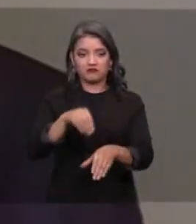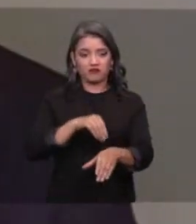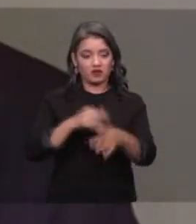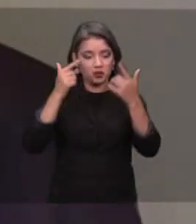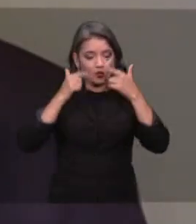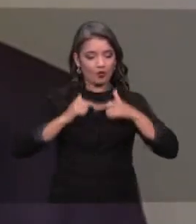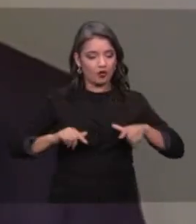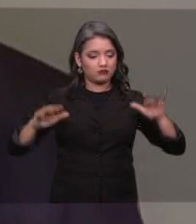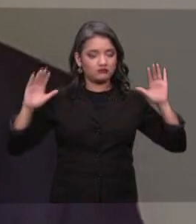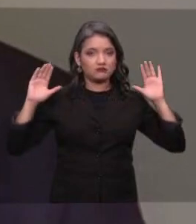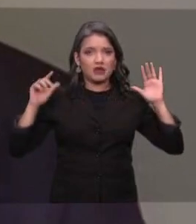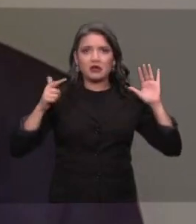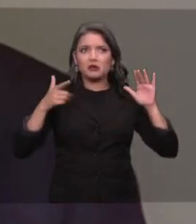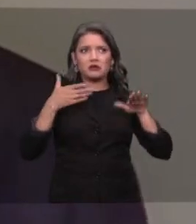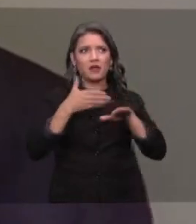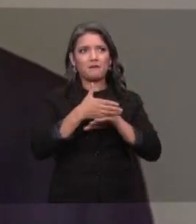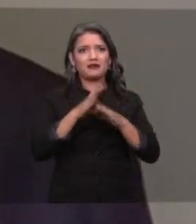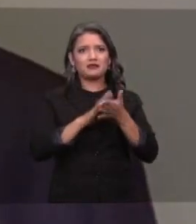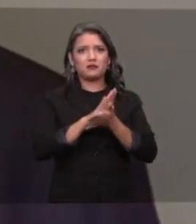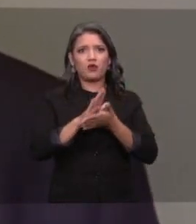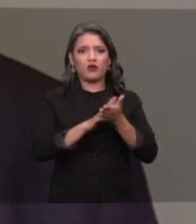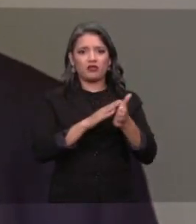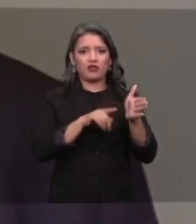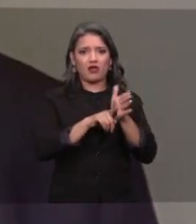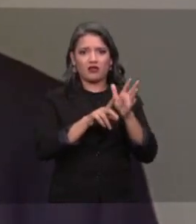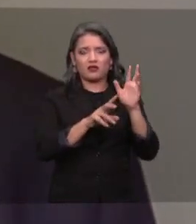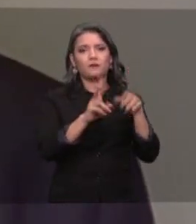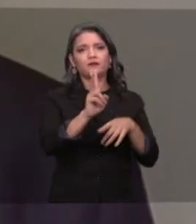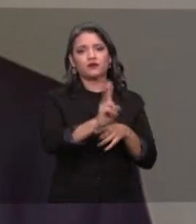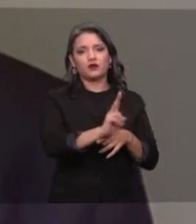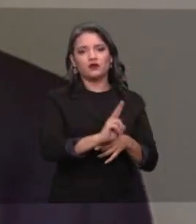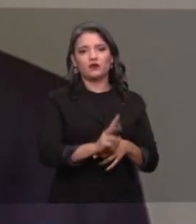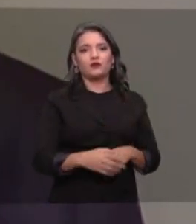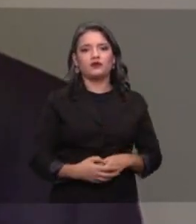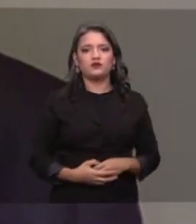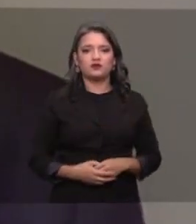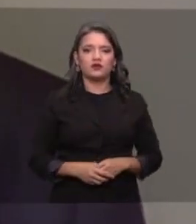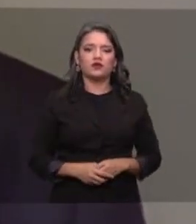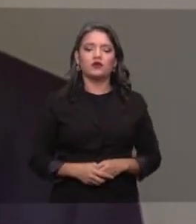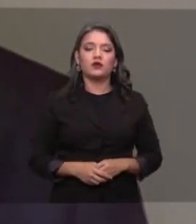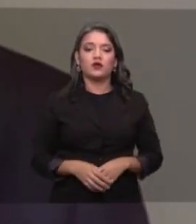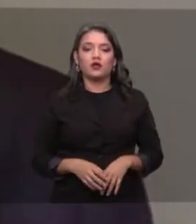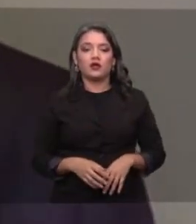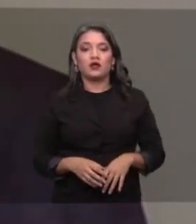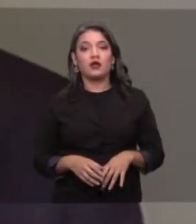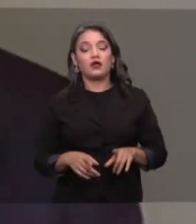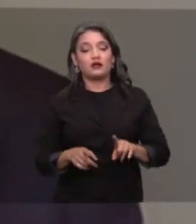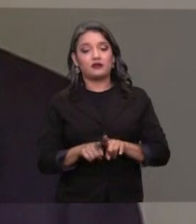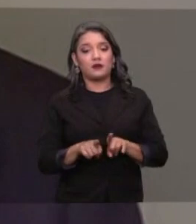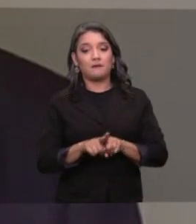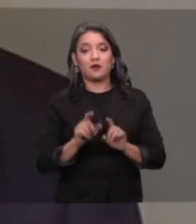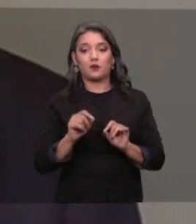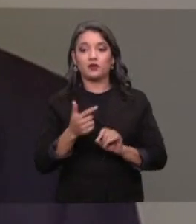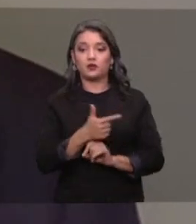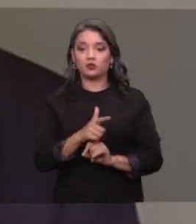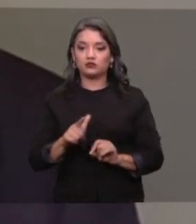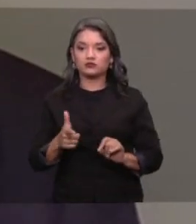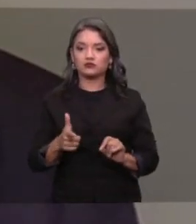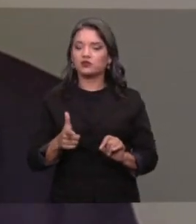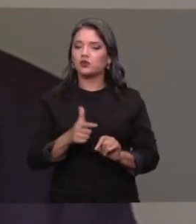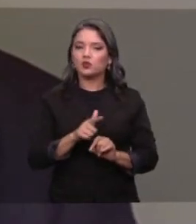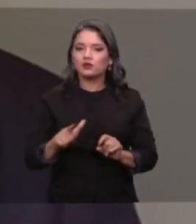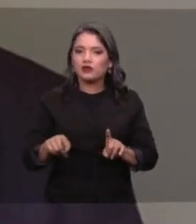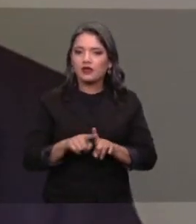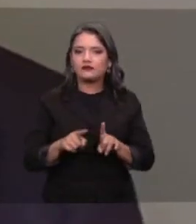não tivesse participado em nenhum momento do processo. A norma impugnada também não encontra fundamento no princípio